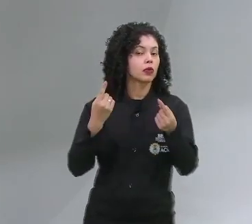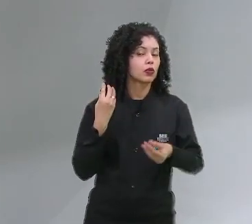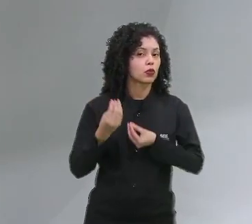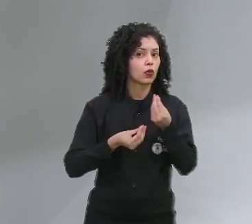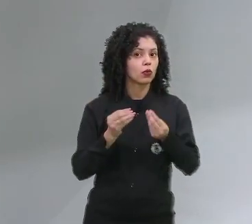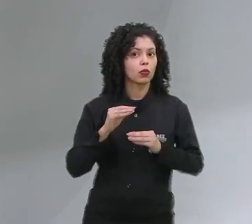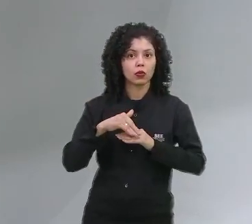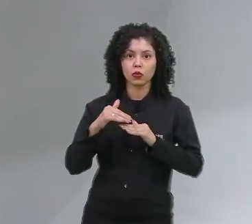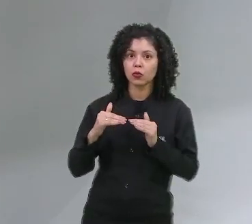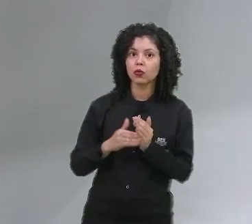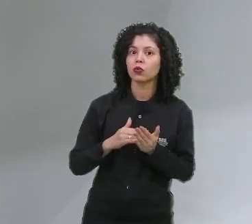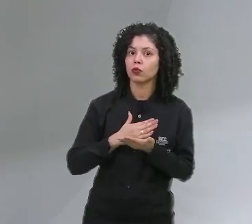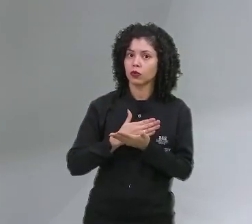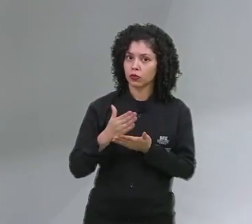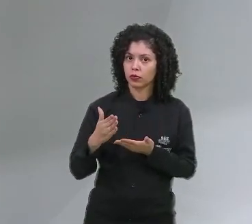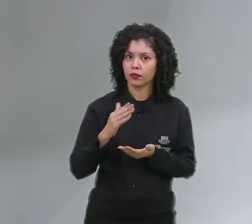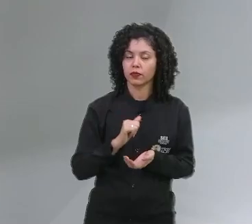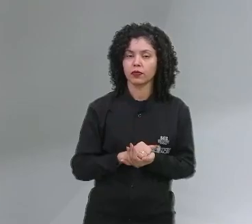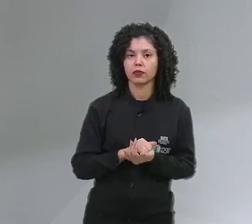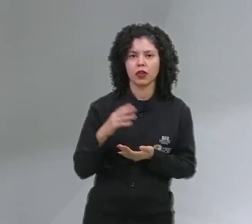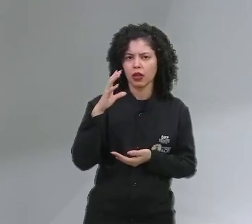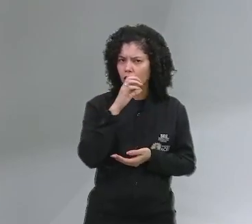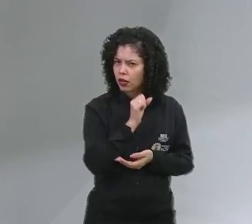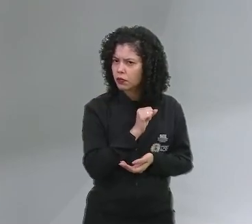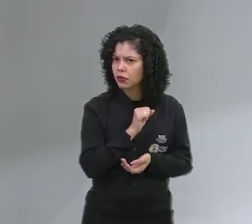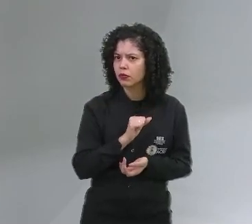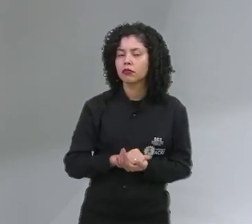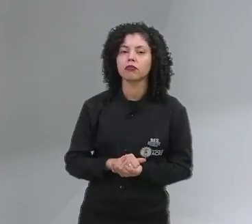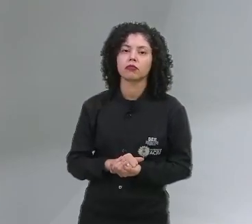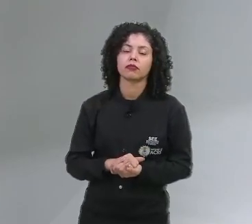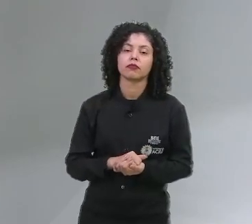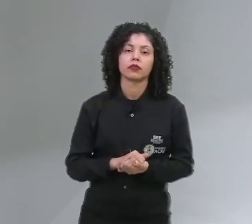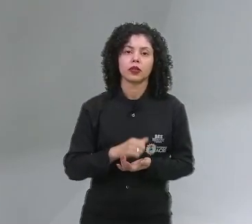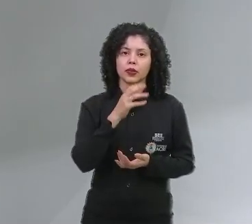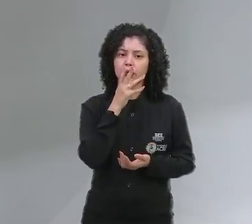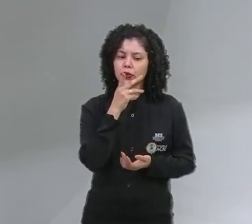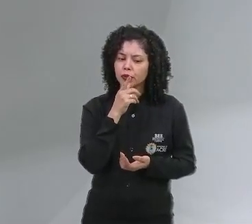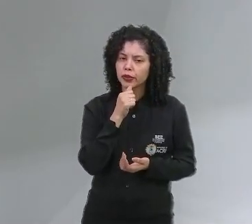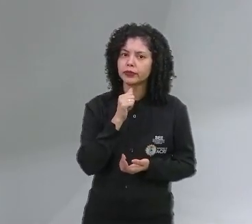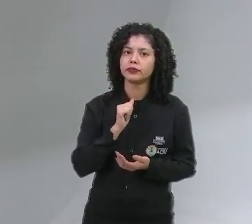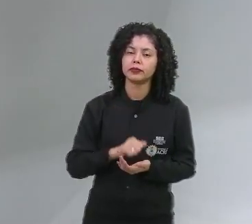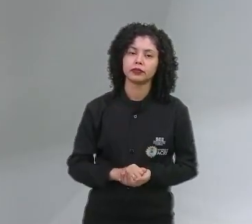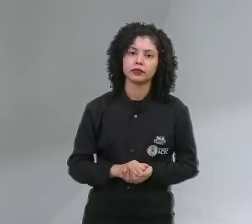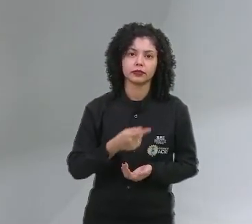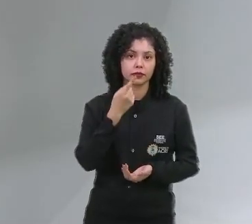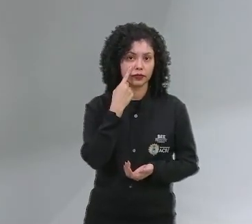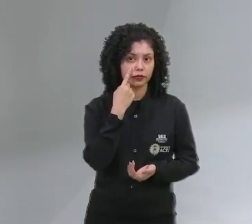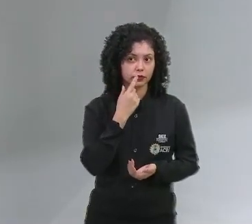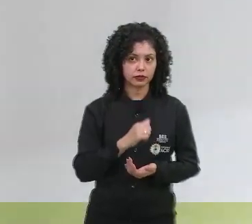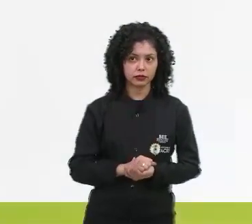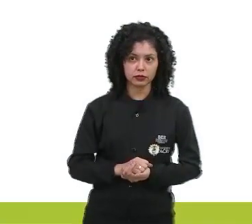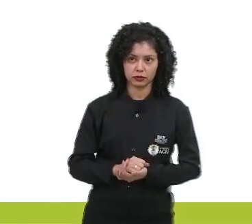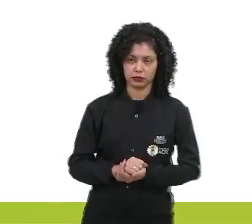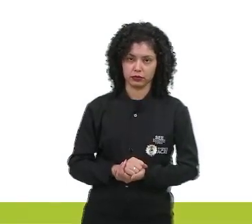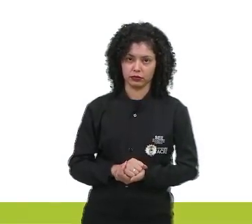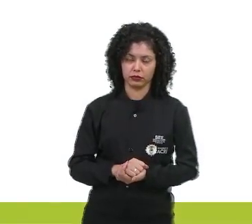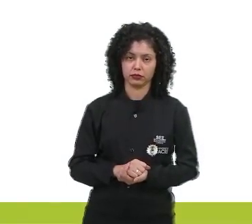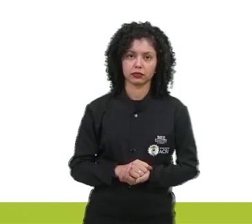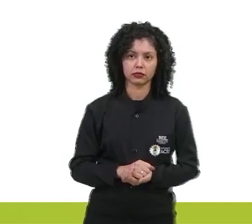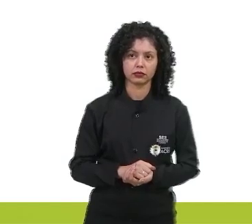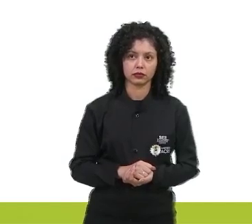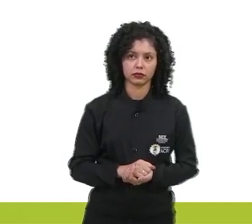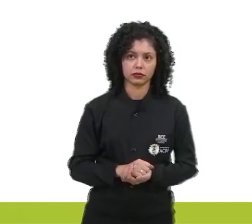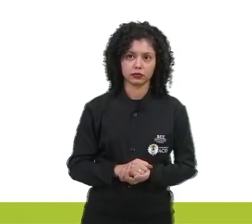que tudo isso começou, né? Será que foi rápido? Será que demorou? Vamos dar uma olhadinha aqui.